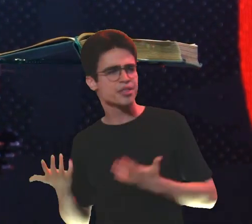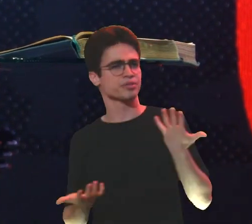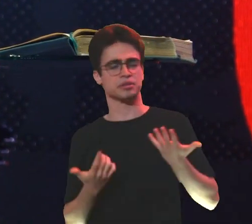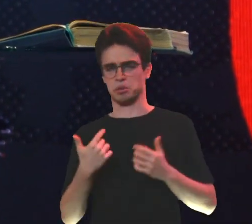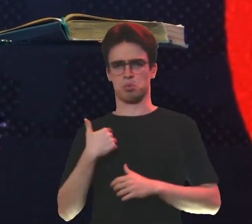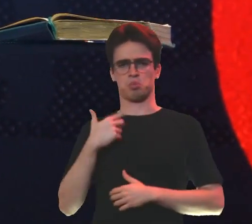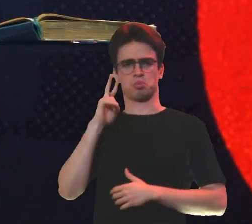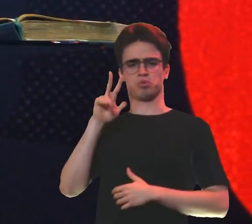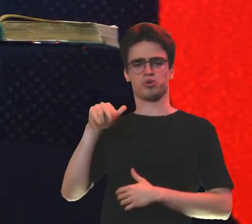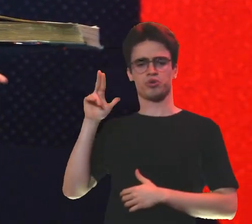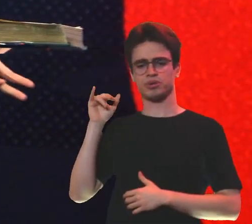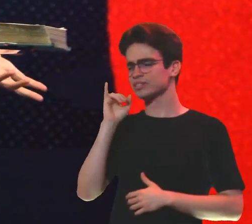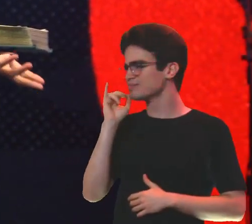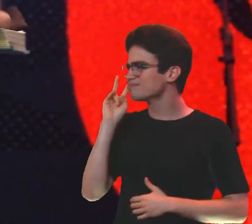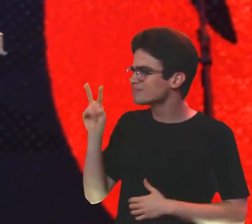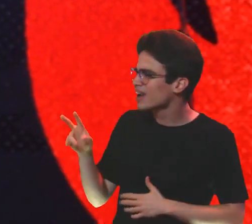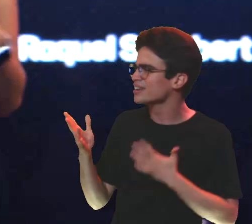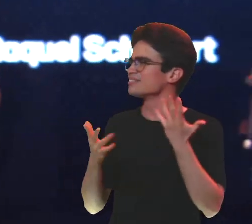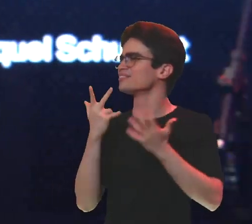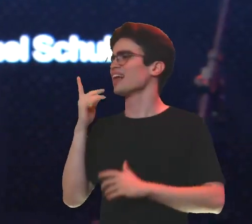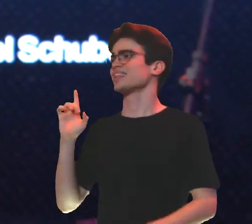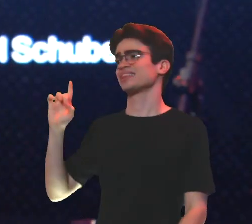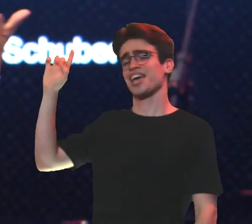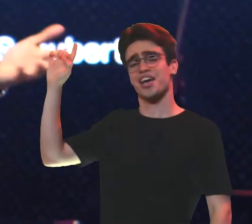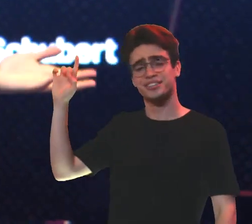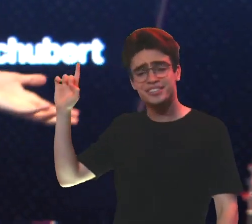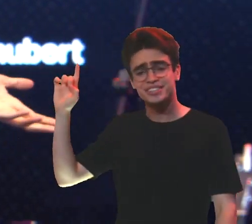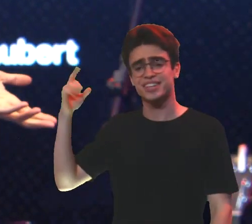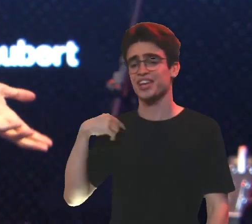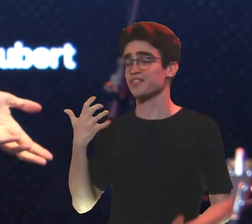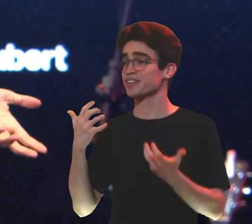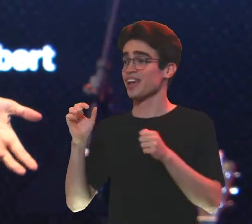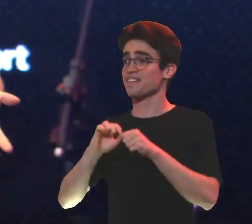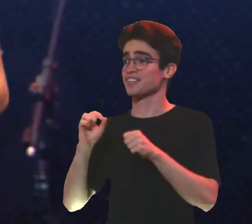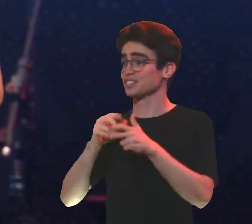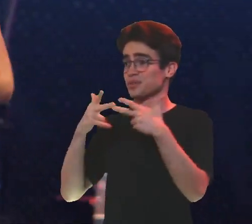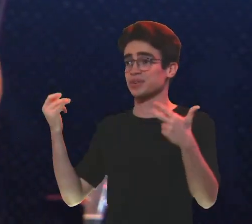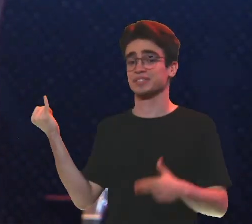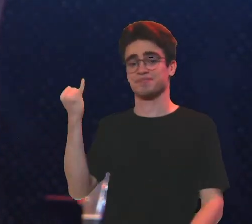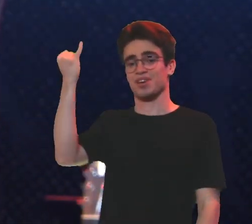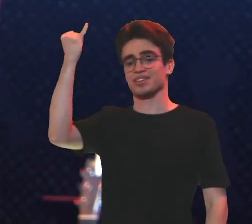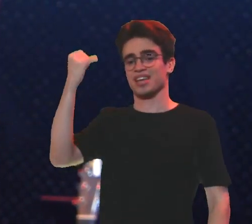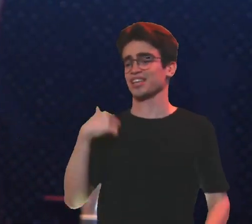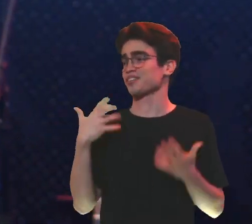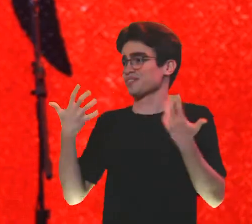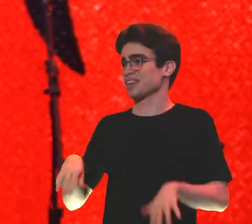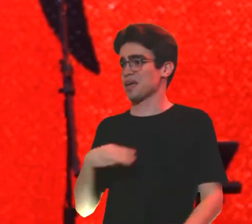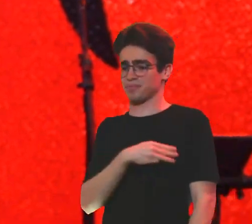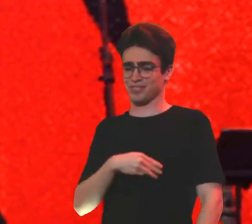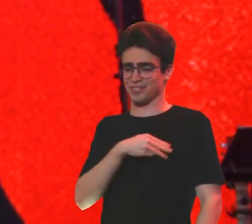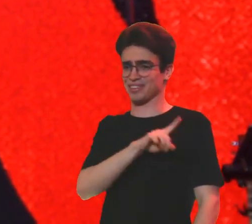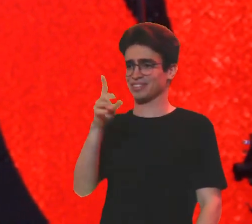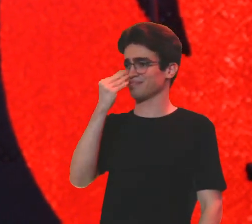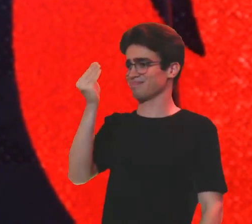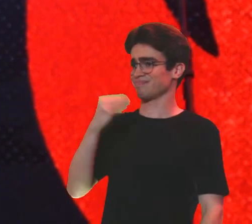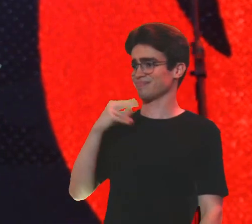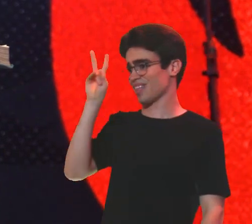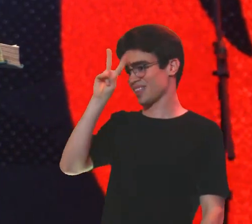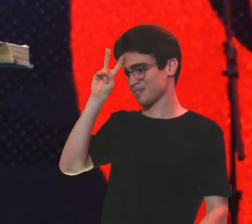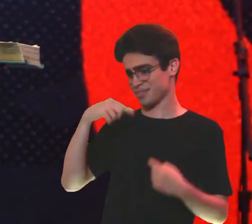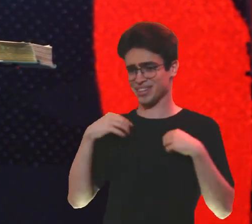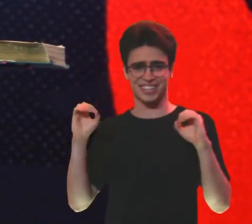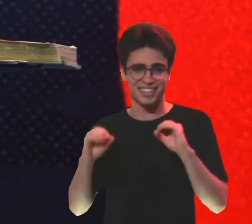se já tinha ouvido sobre isso, mas eu falava, Deus, eu quero fazer alguma coisa importante, né? Eu não vou ser missionária, ser esquecida, ninguém lembrar de mim